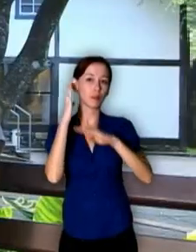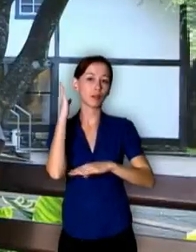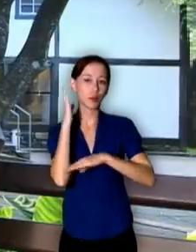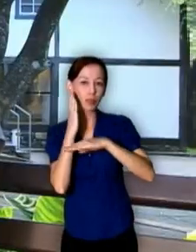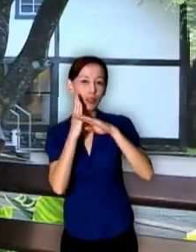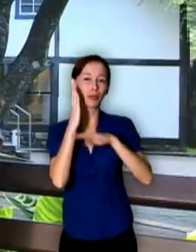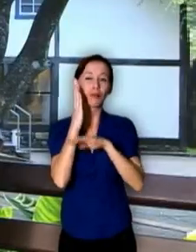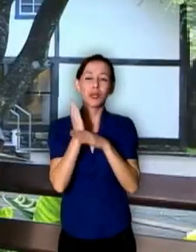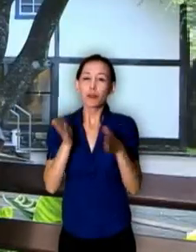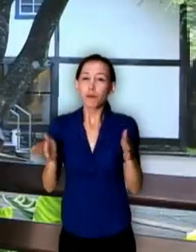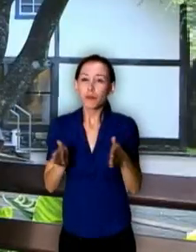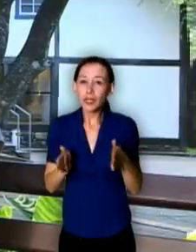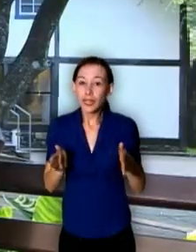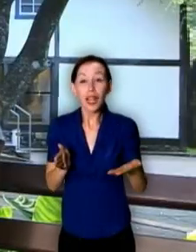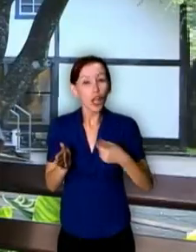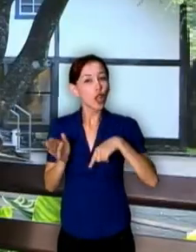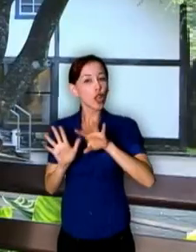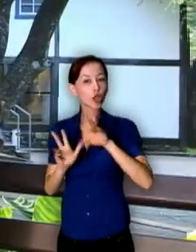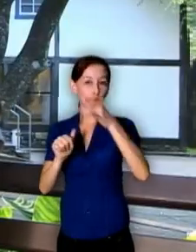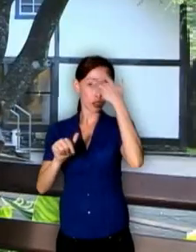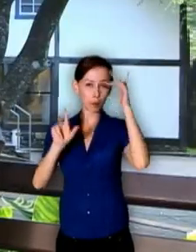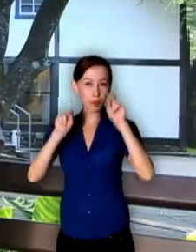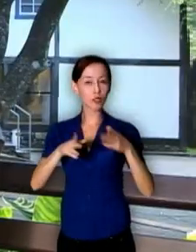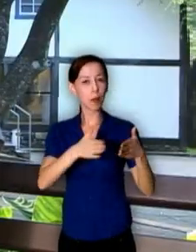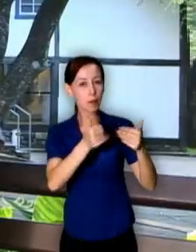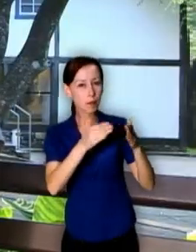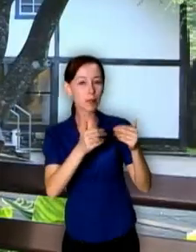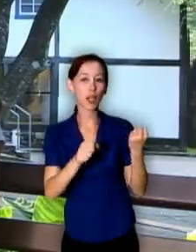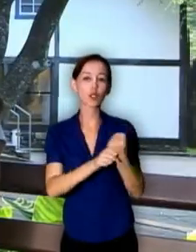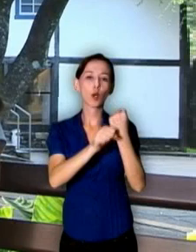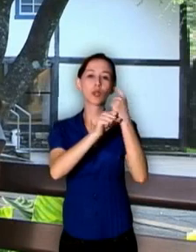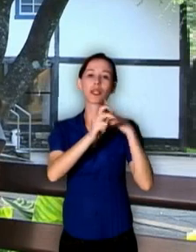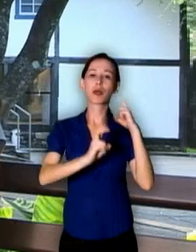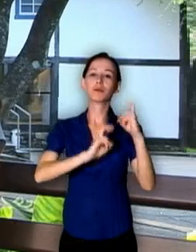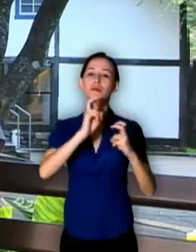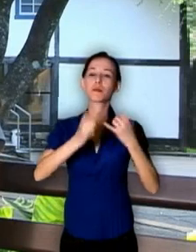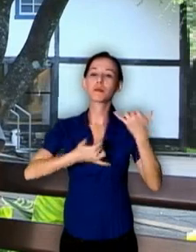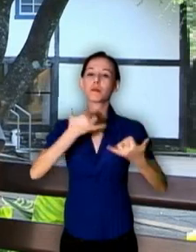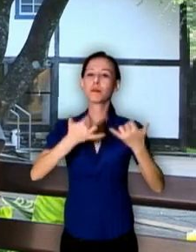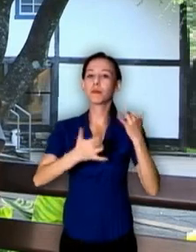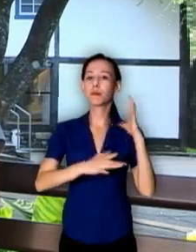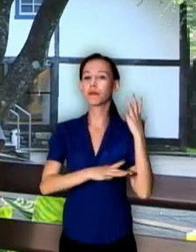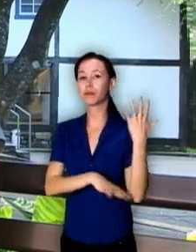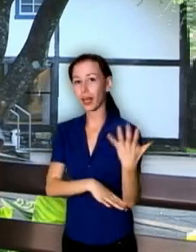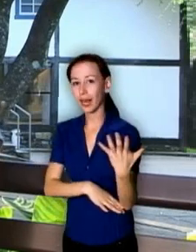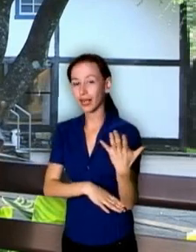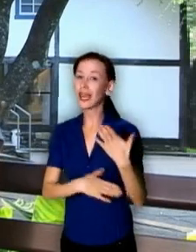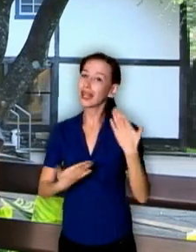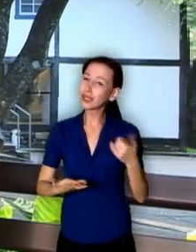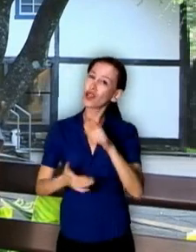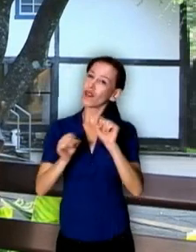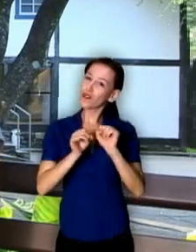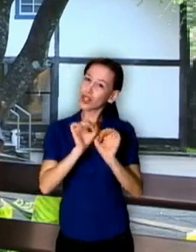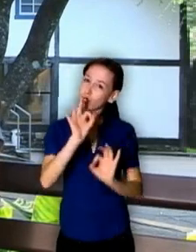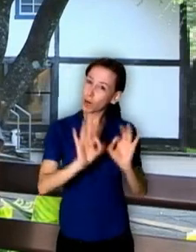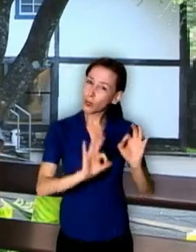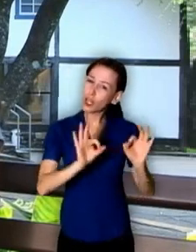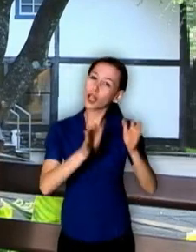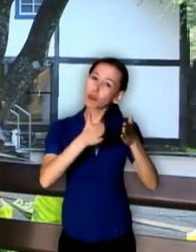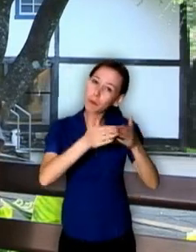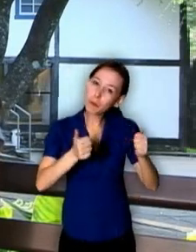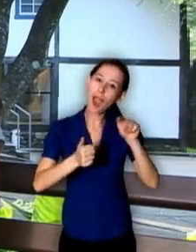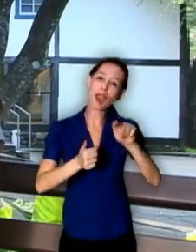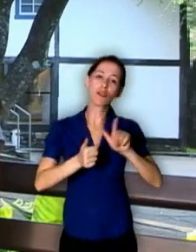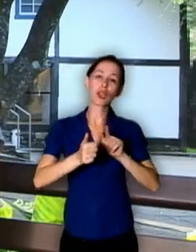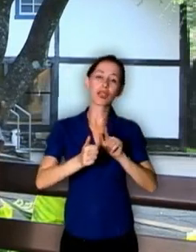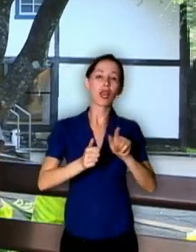então uma luta do bairro é por um parque, o Parque Serra Verde. Então a gente trabalhou sempre no projeto entendendo esse parque como uma perspectiva,